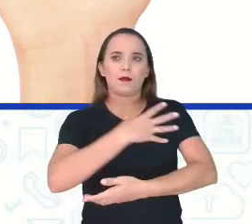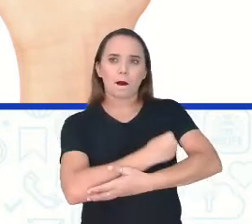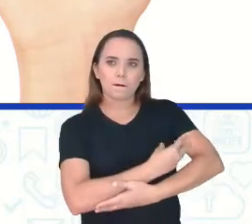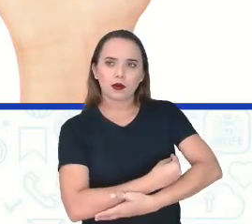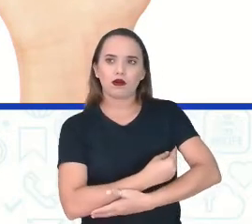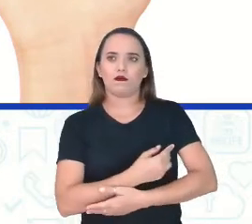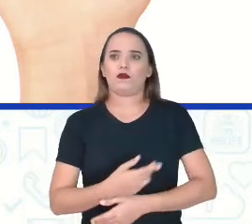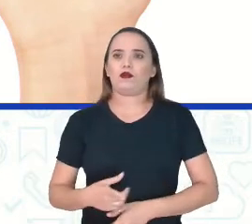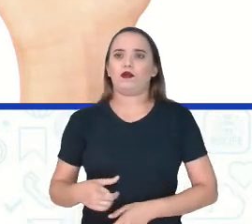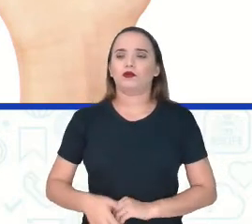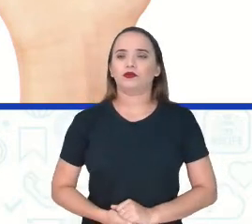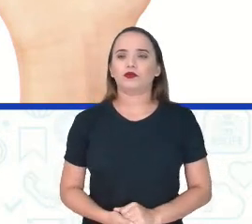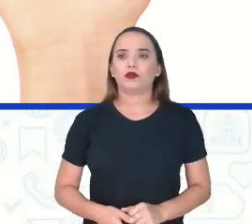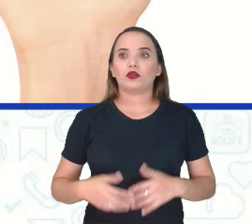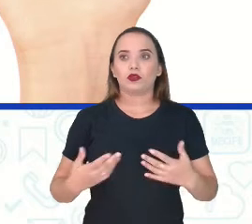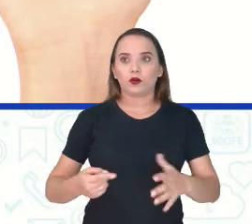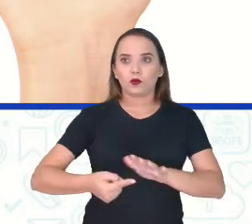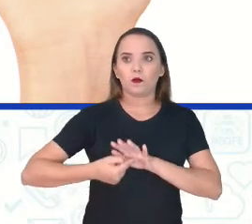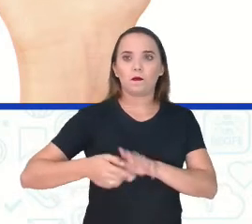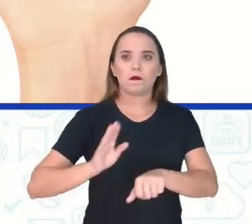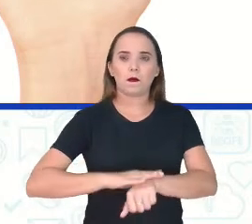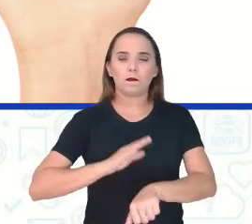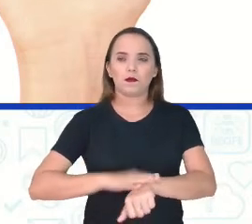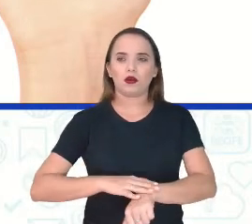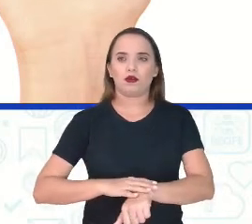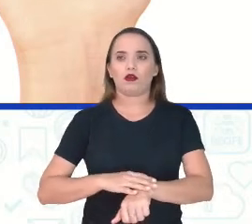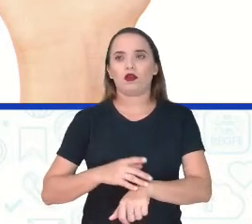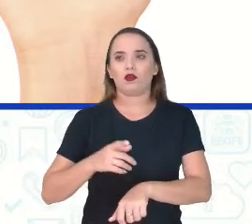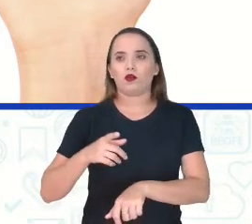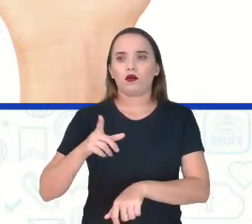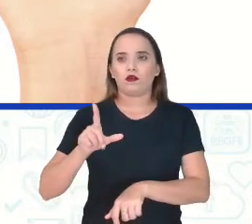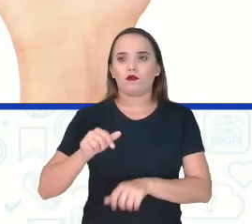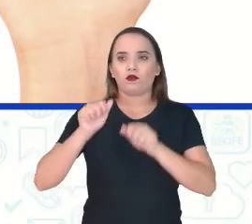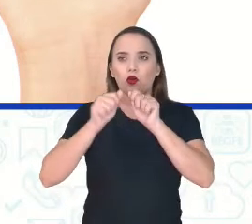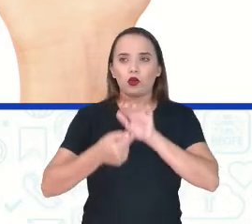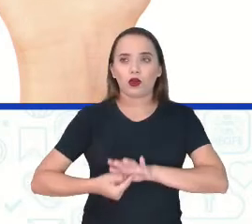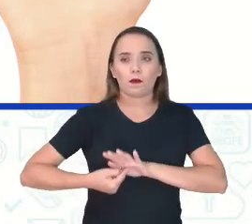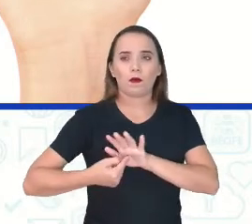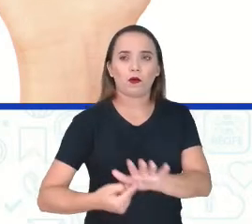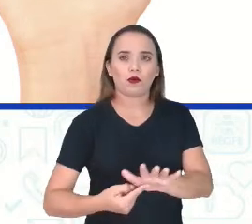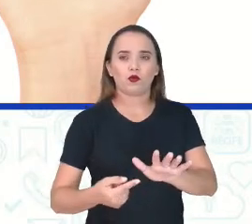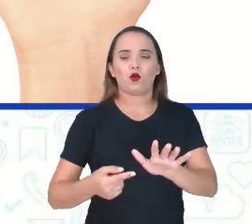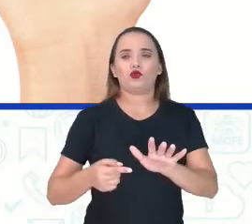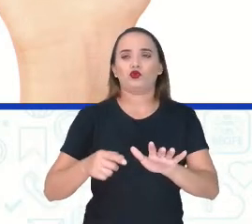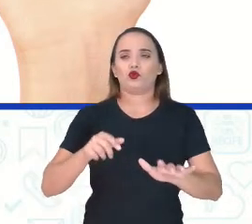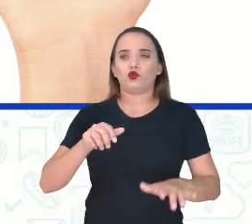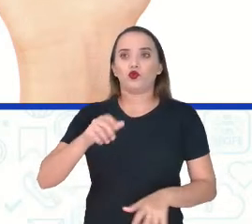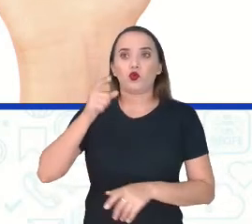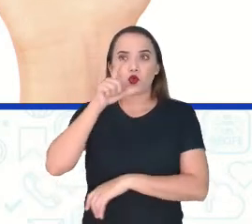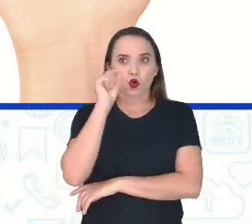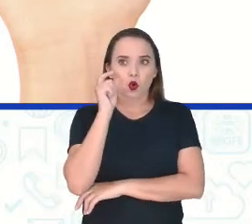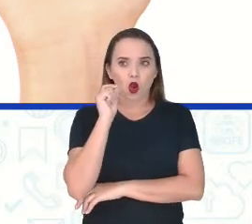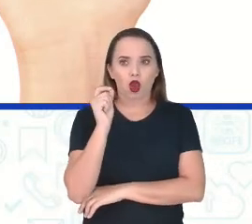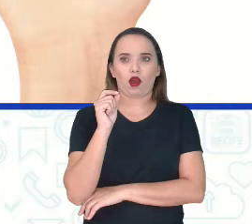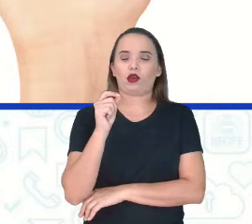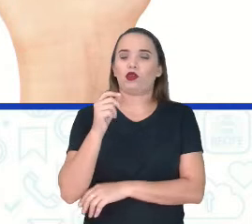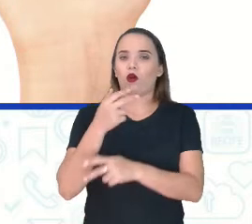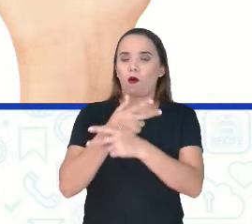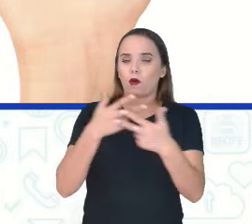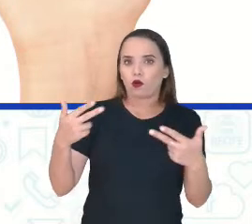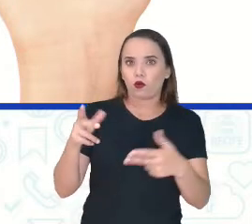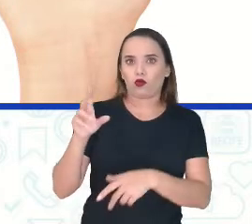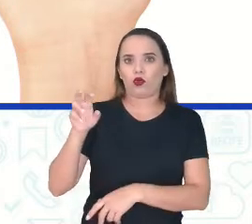274, 90% dos ratos morreram. Portanto, se expostos ao agente